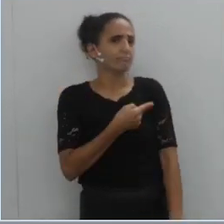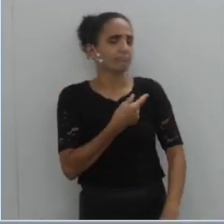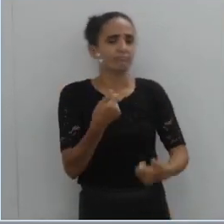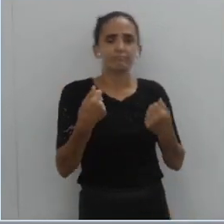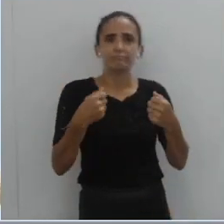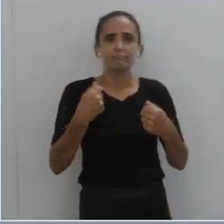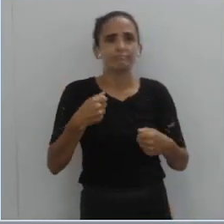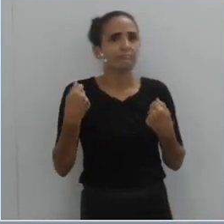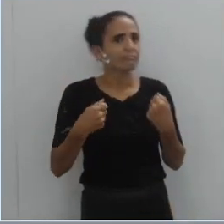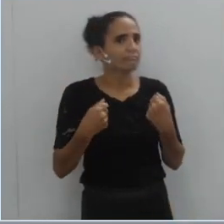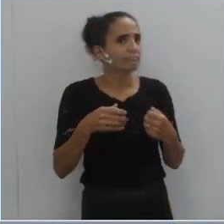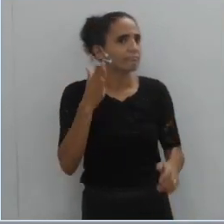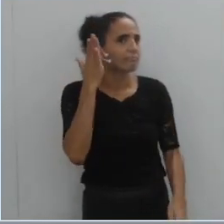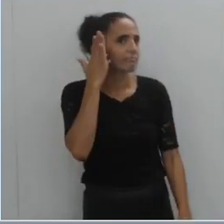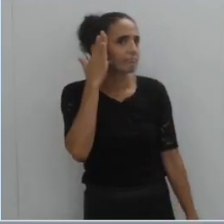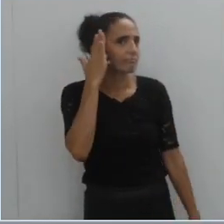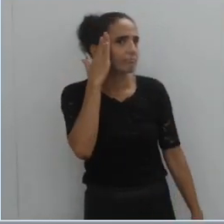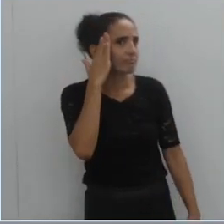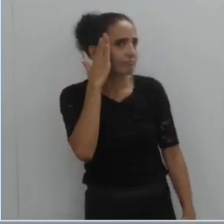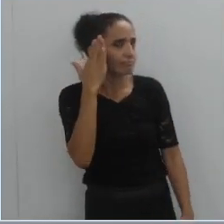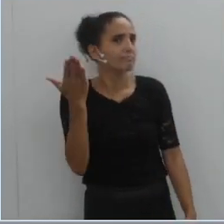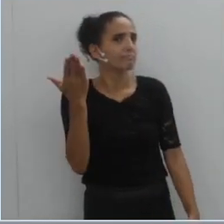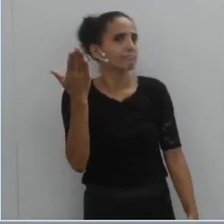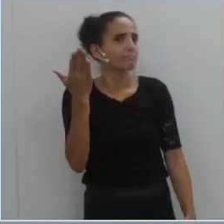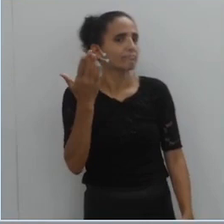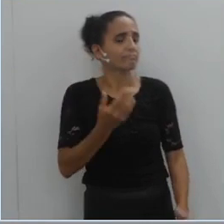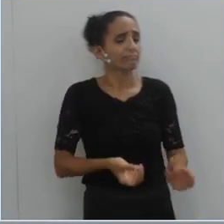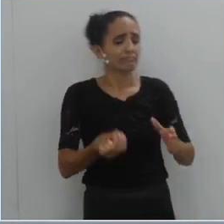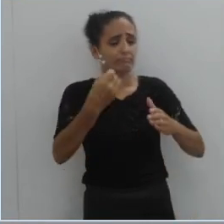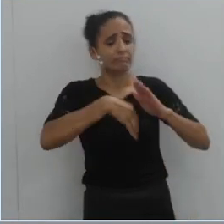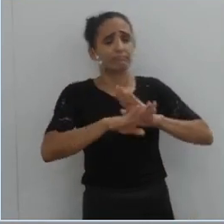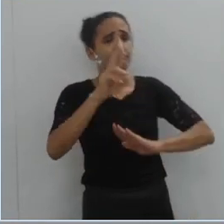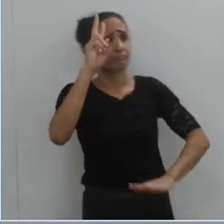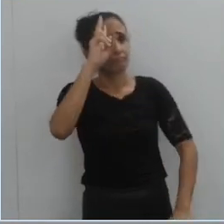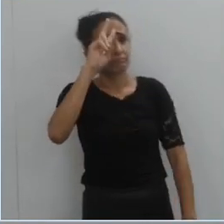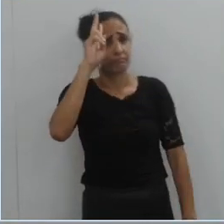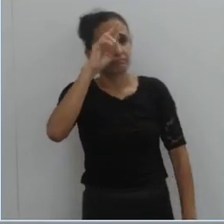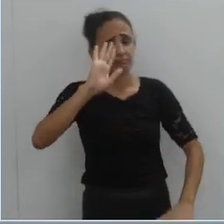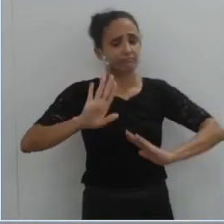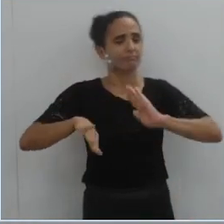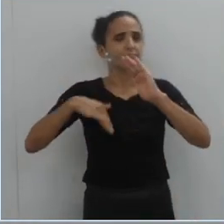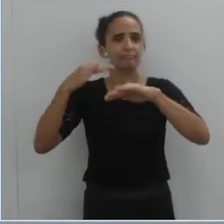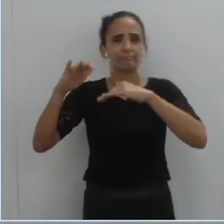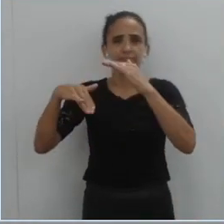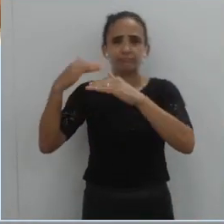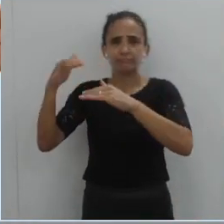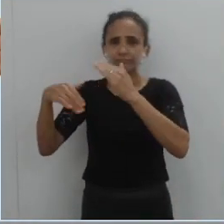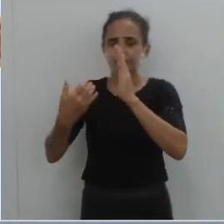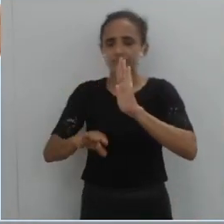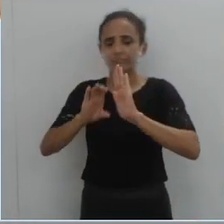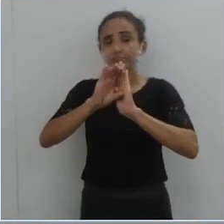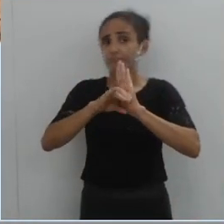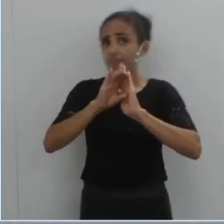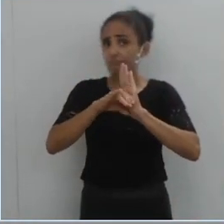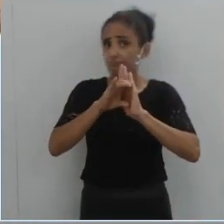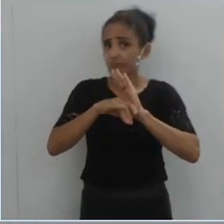precisa entender que dentro da história, essa evolução do conceito de